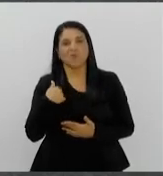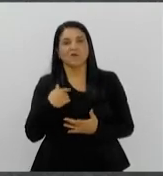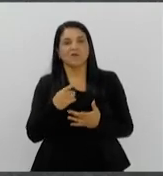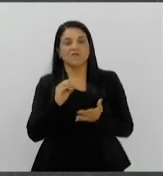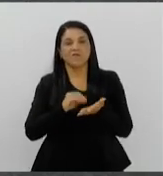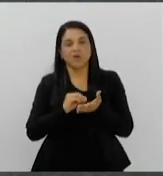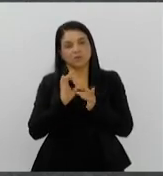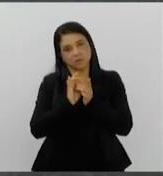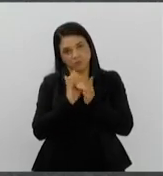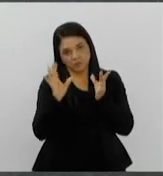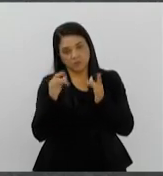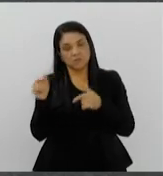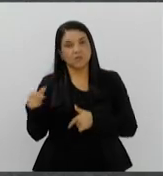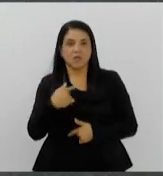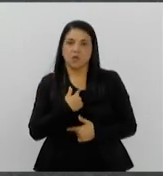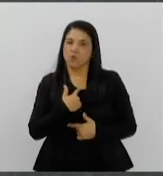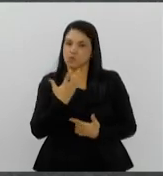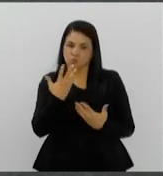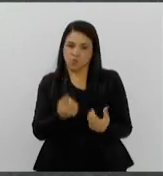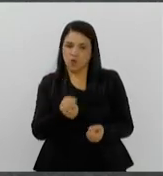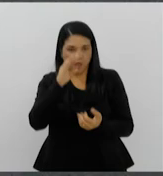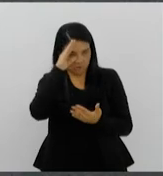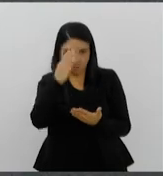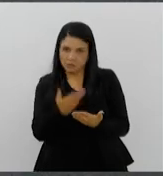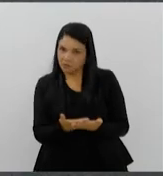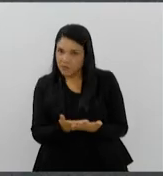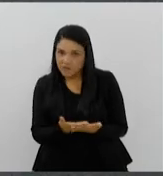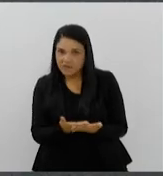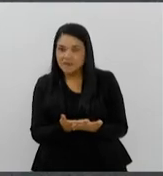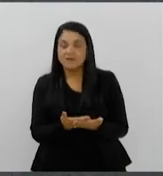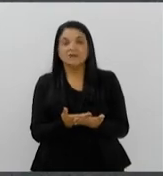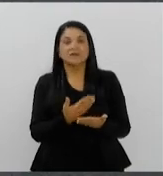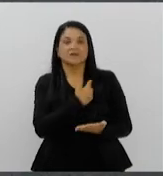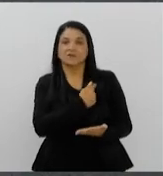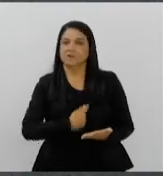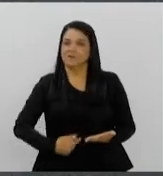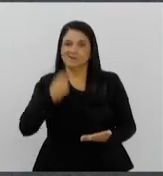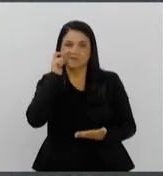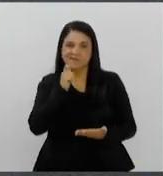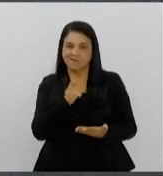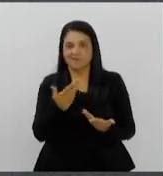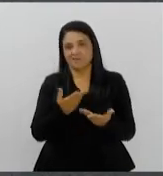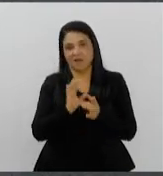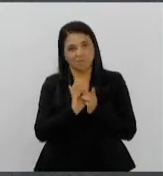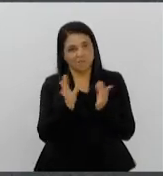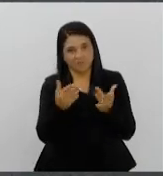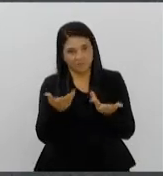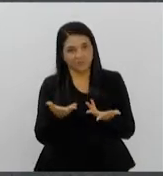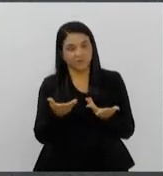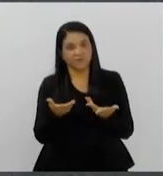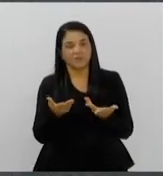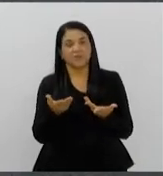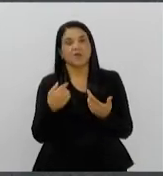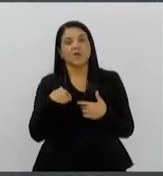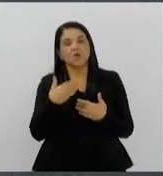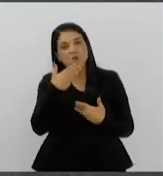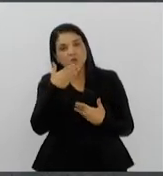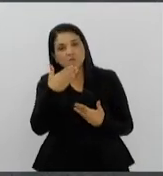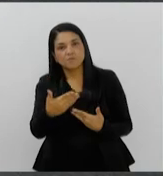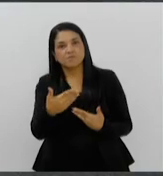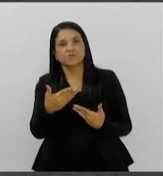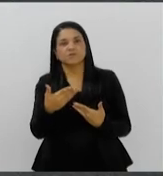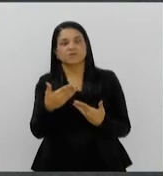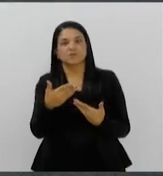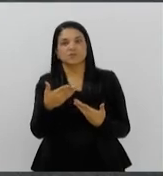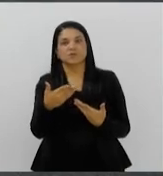do Estado, o governador Cláudio Castro, agindo para impedir que alguém dispute uma representação sindical. Então, eu precisava fazer